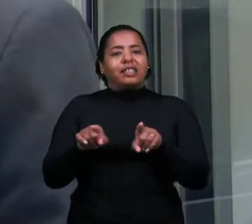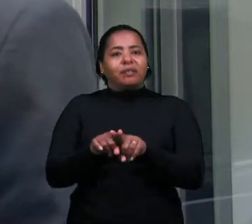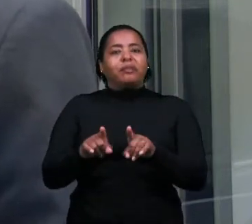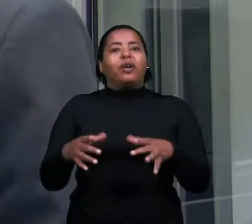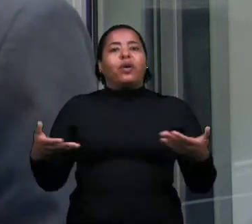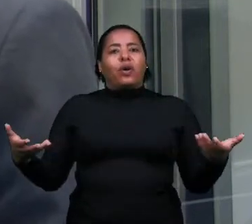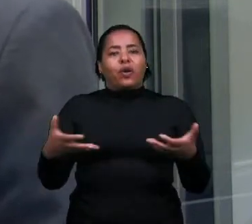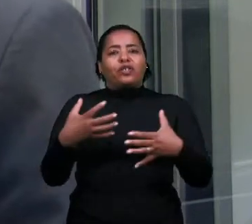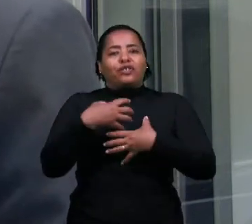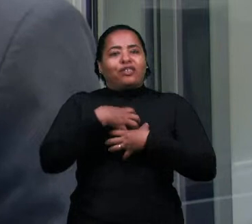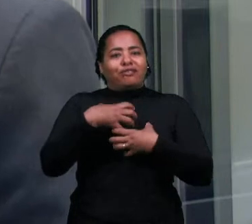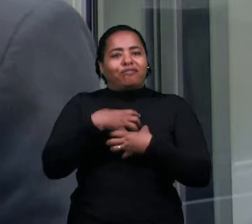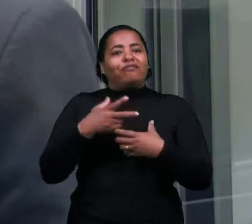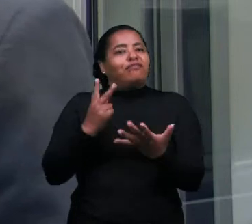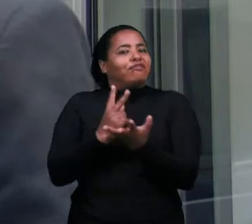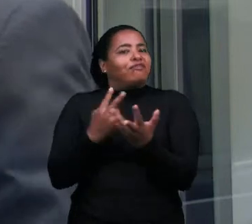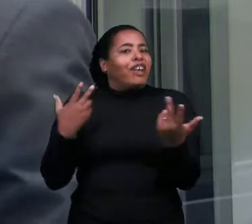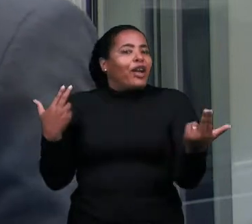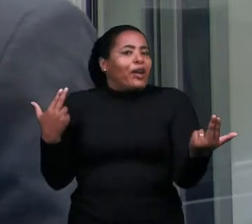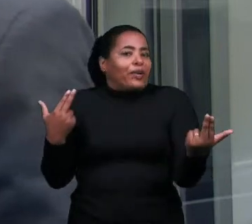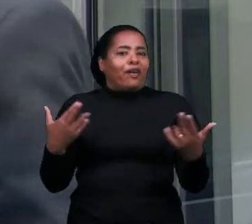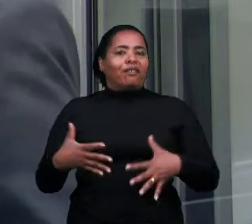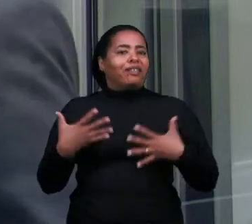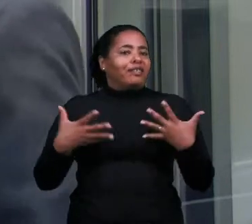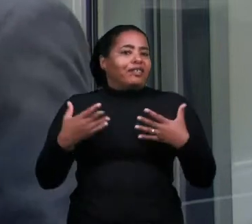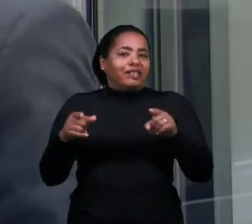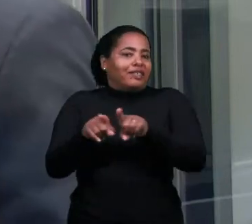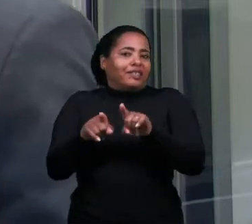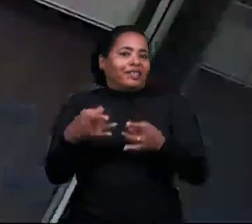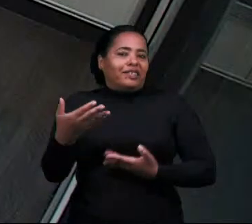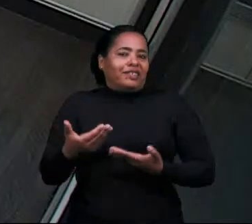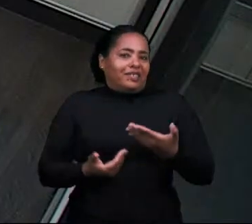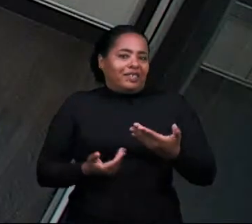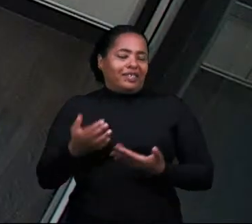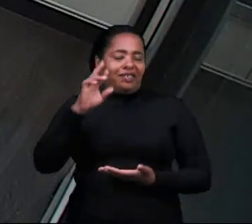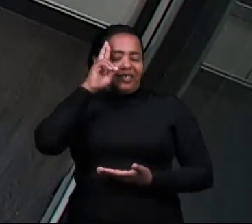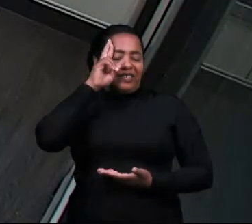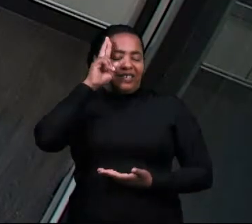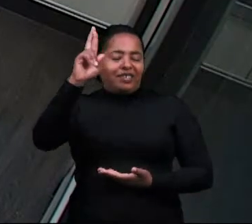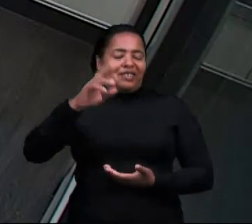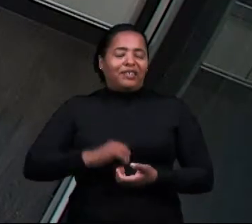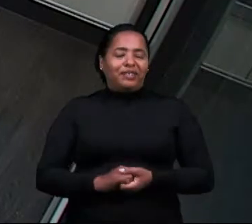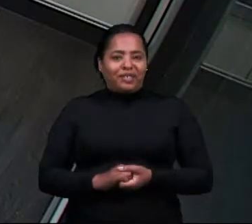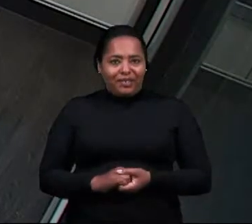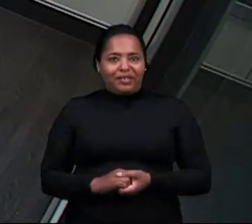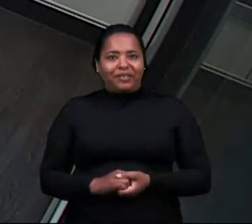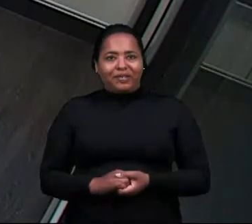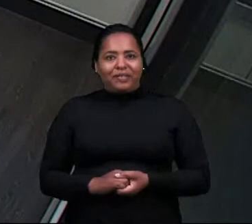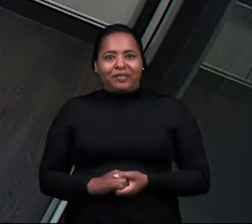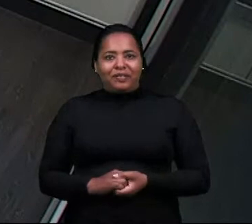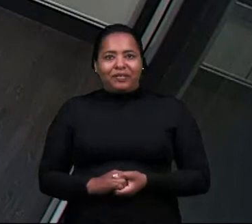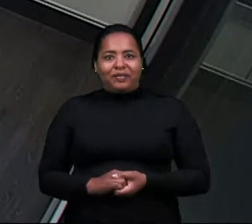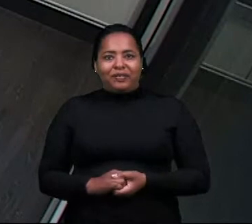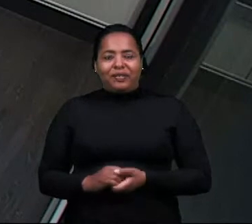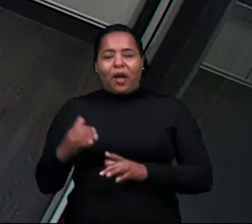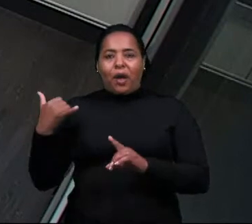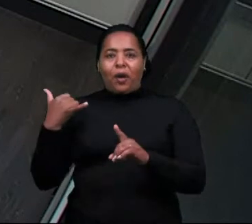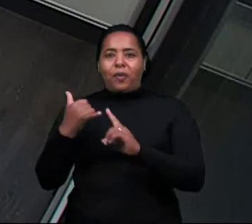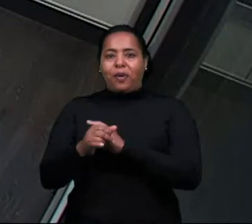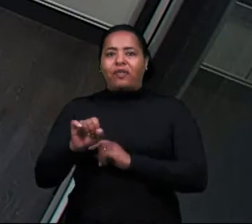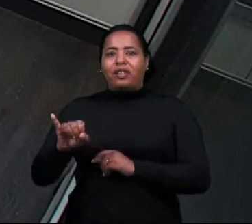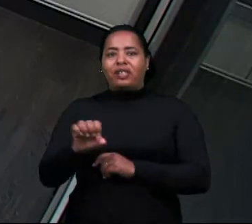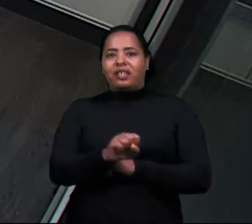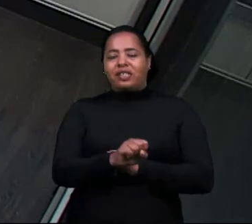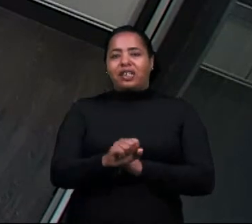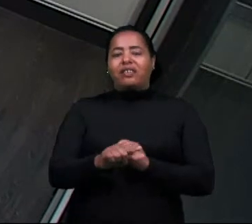alegria de poder servir o Senhor como resultado de uma experiência. Glória a Jesus. Nós estaremos lá. Profeta Isaías, capítulo 38, qual